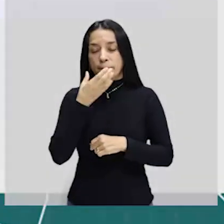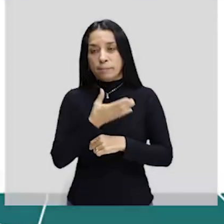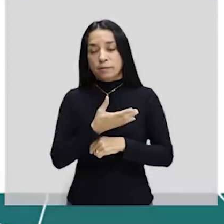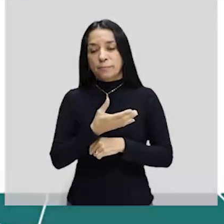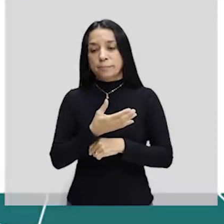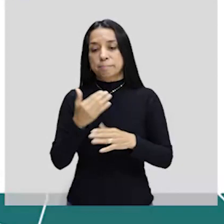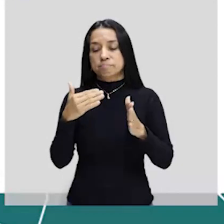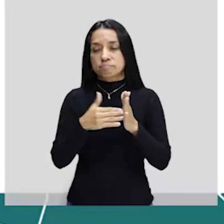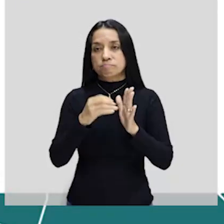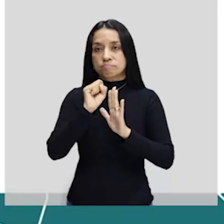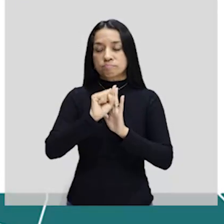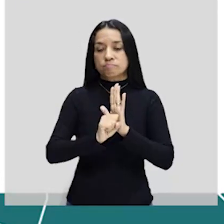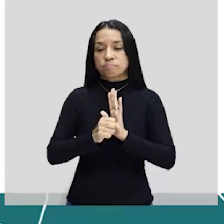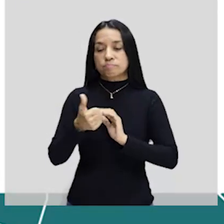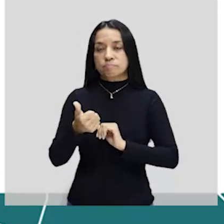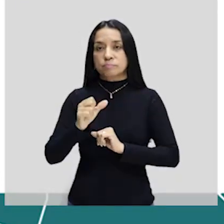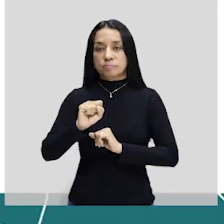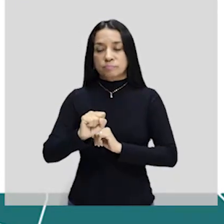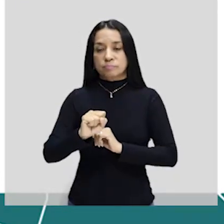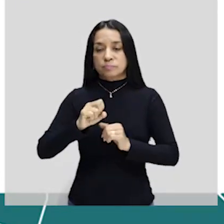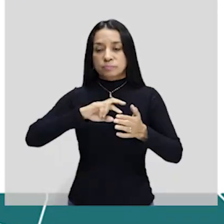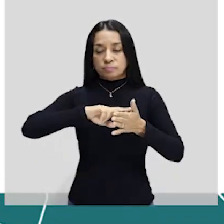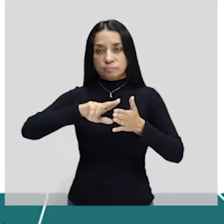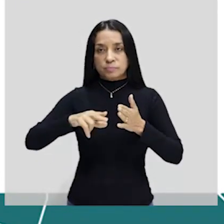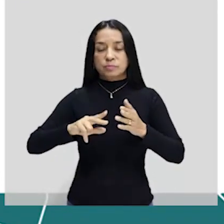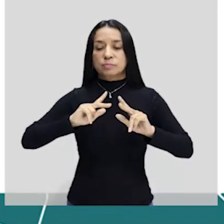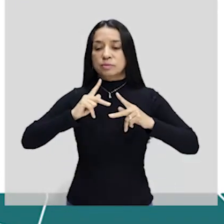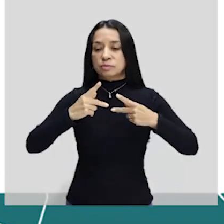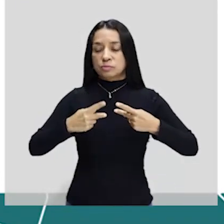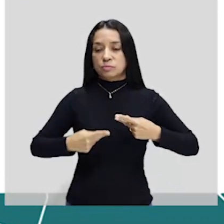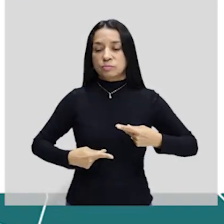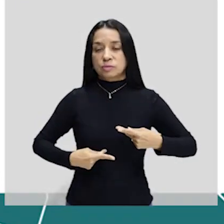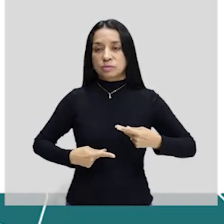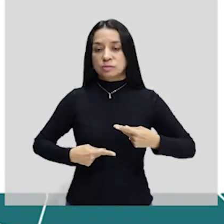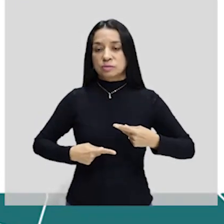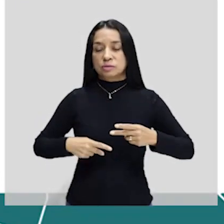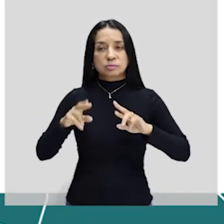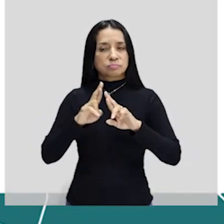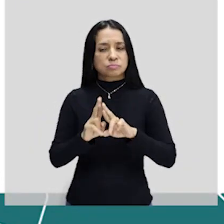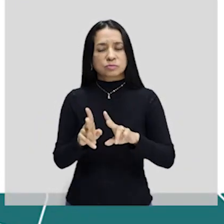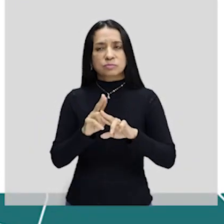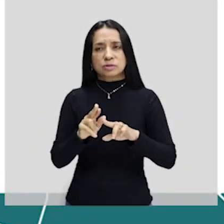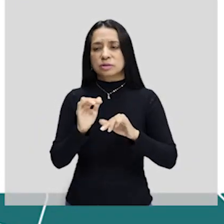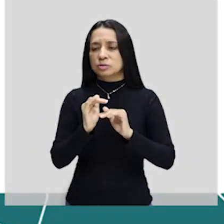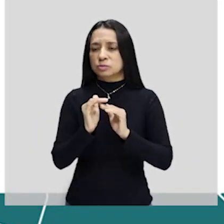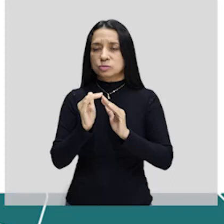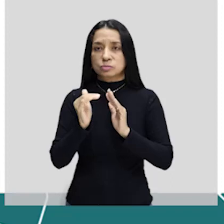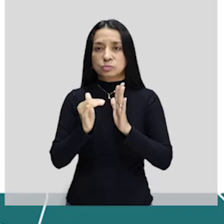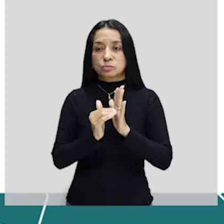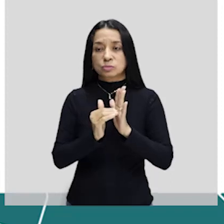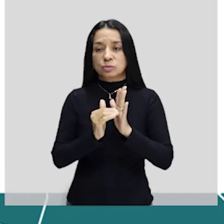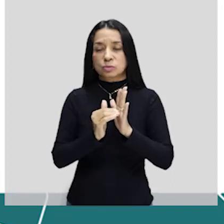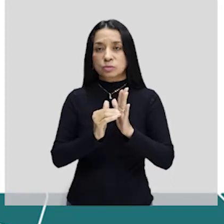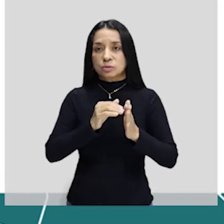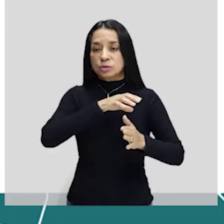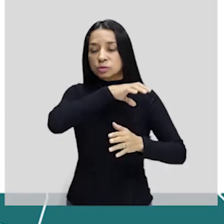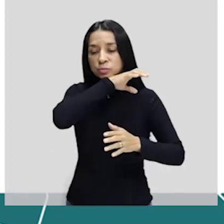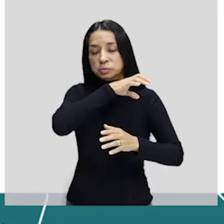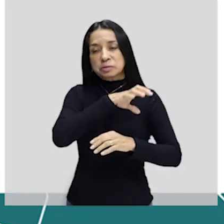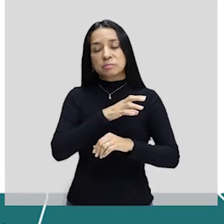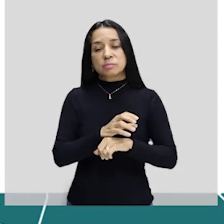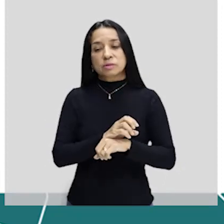século XVIII, pessoal, a espécie humana era considerada inteiramente diferente de todos os outros animais. Era uma